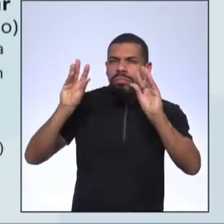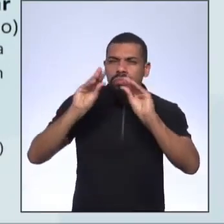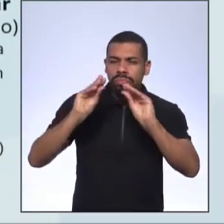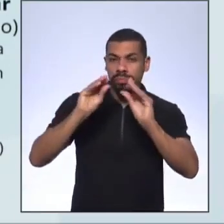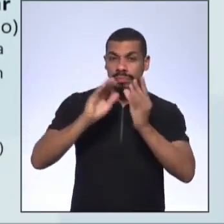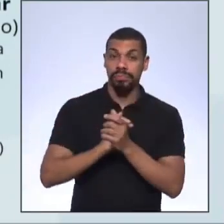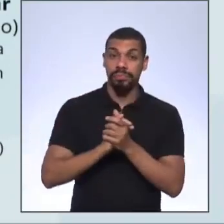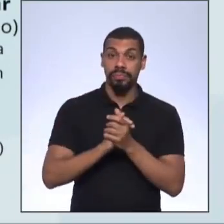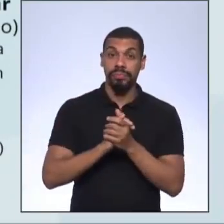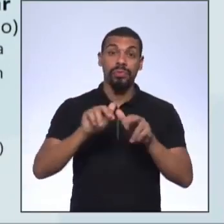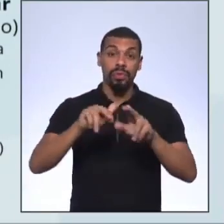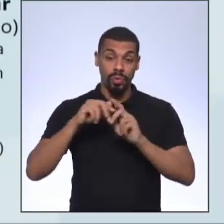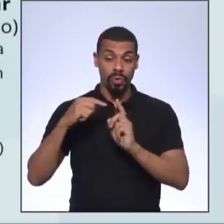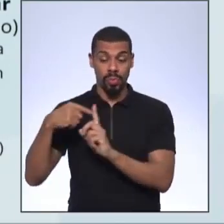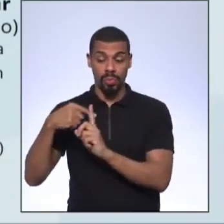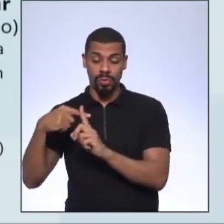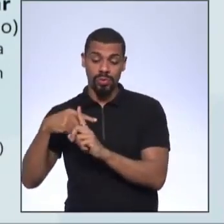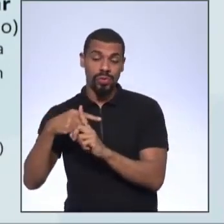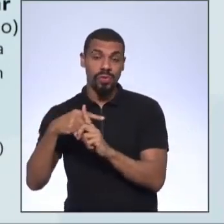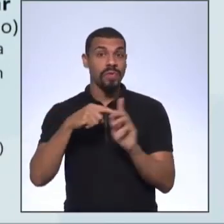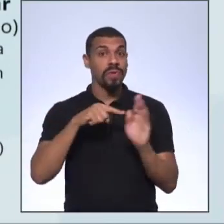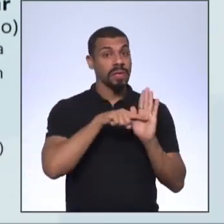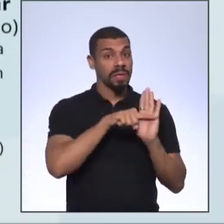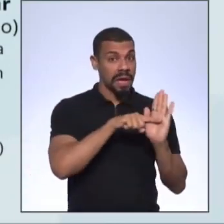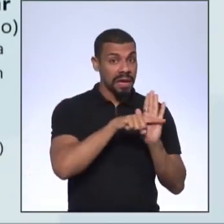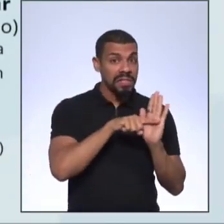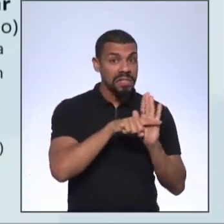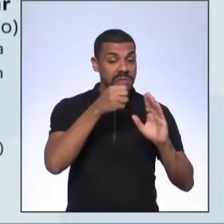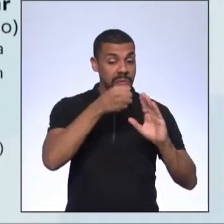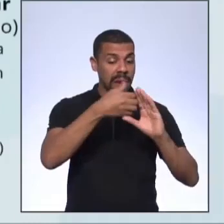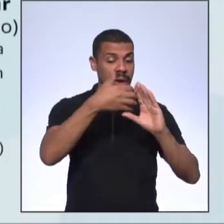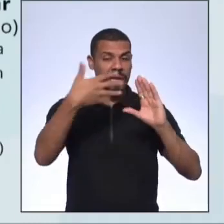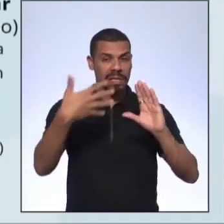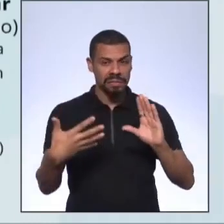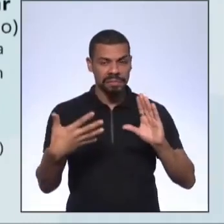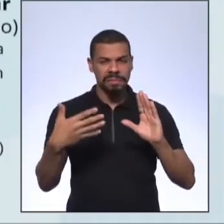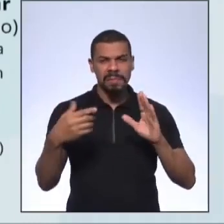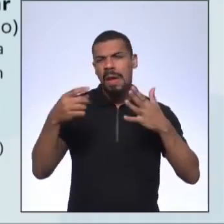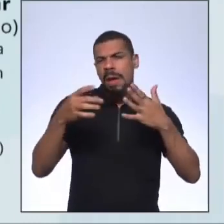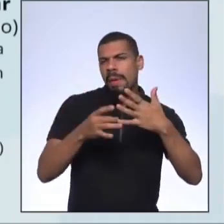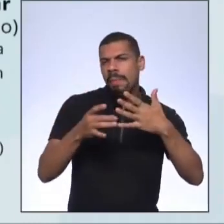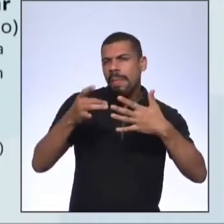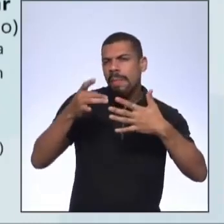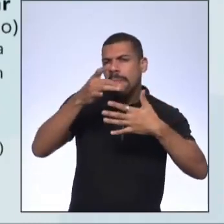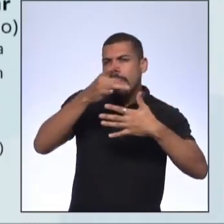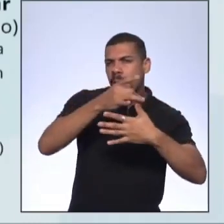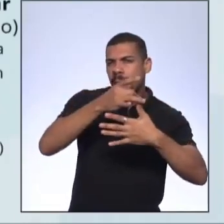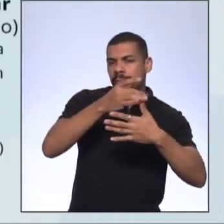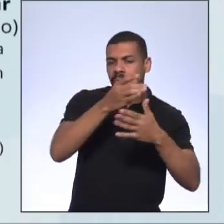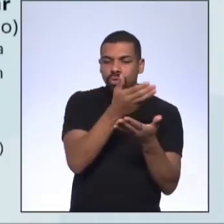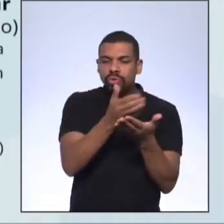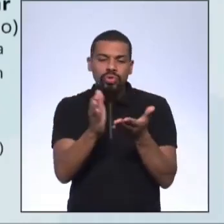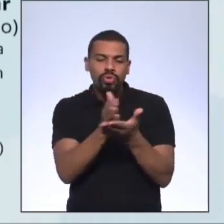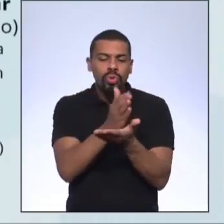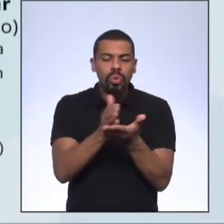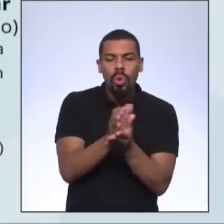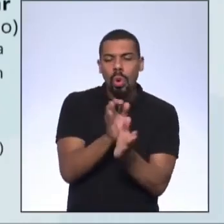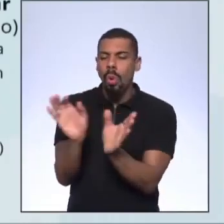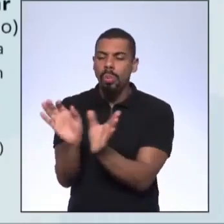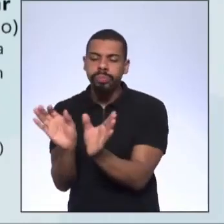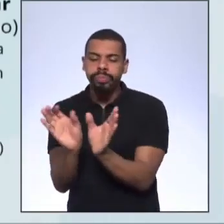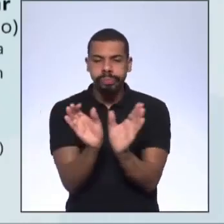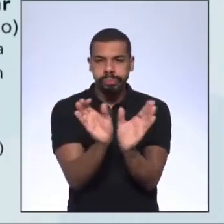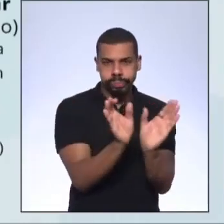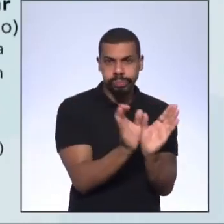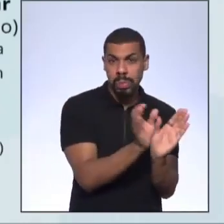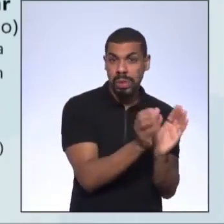definição aí de Gram positivo e Gram negativo. Isso serve para classificar, e a gente classificar aí alguns grupos de bactérias. É